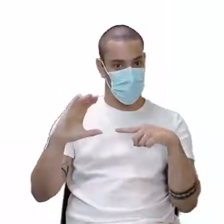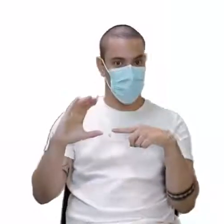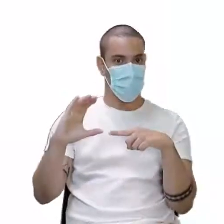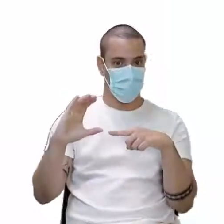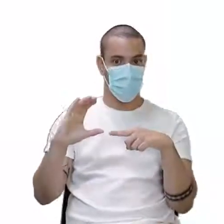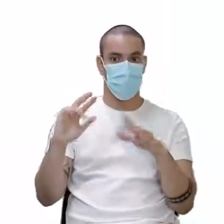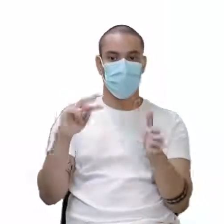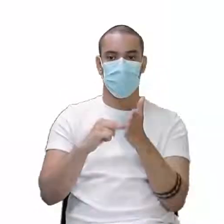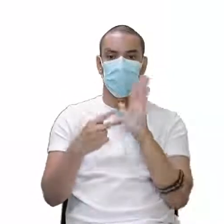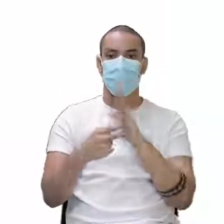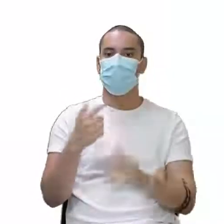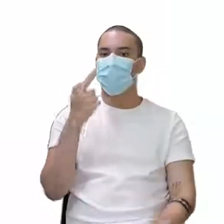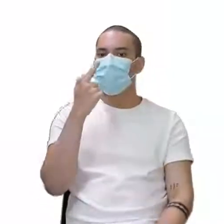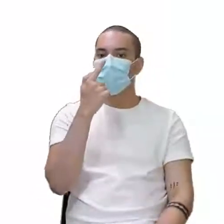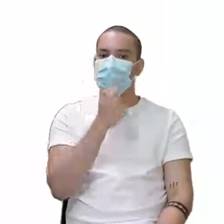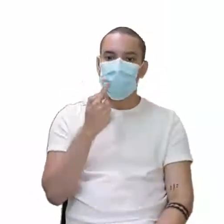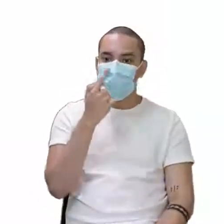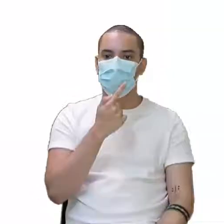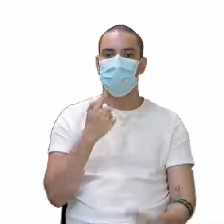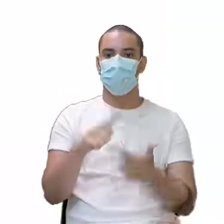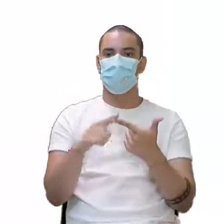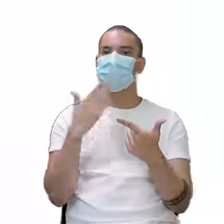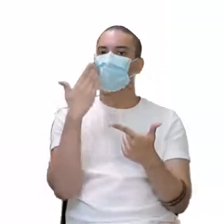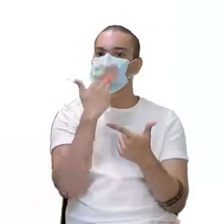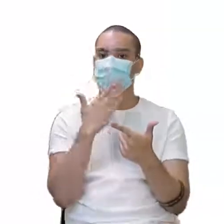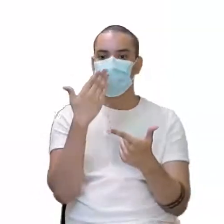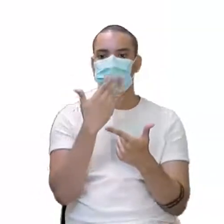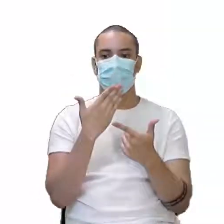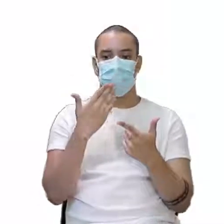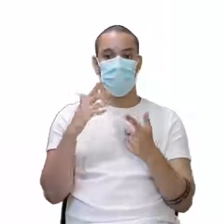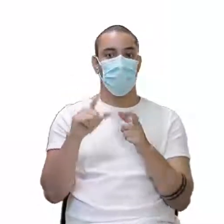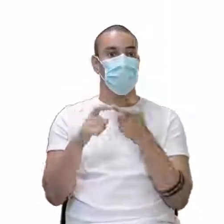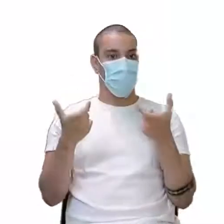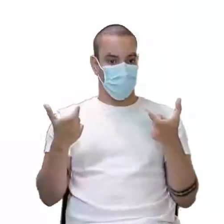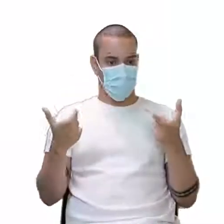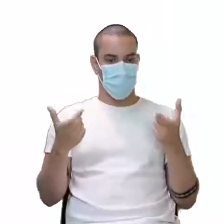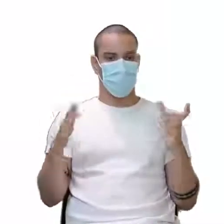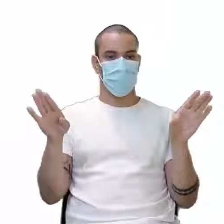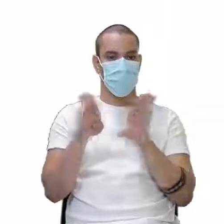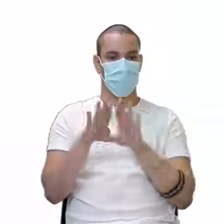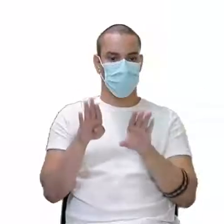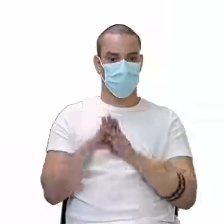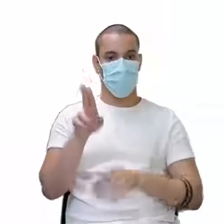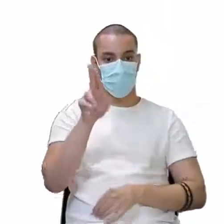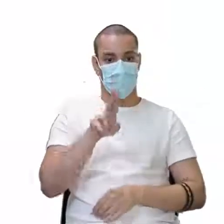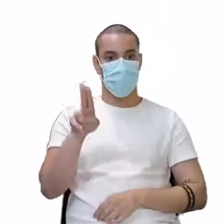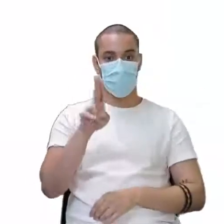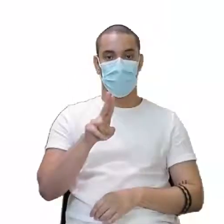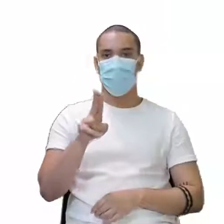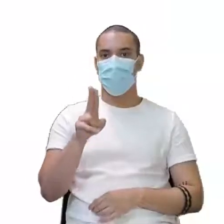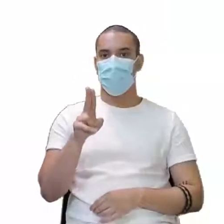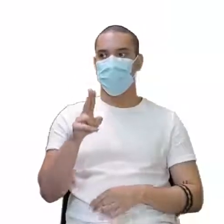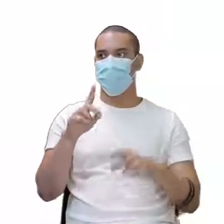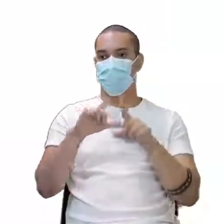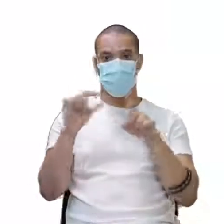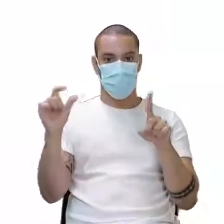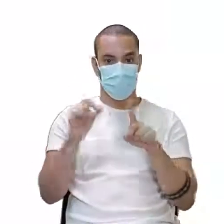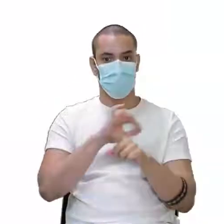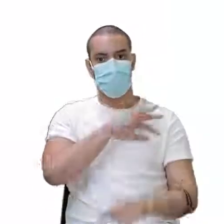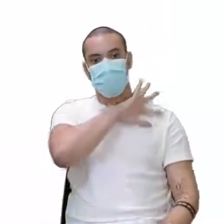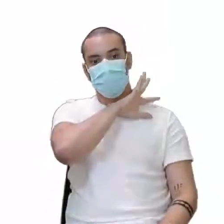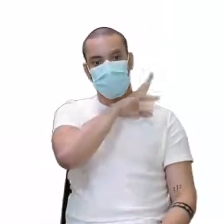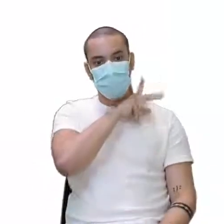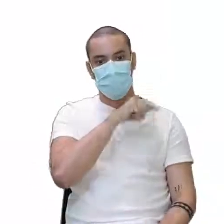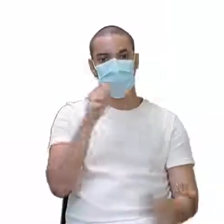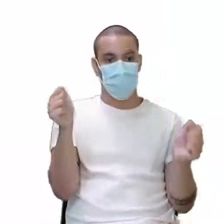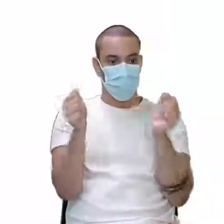né? Que é o açúcar, que é a glicose ali na maioria dos vegetais. Ao ingerir as plantas, os animais herbívoros